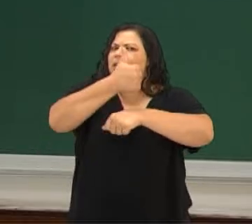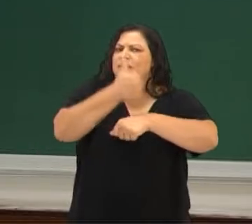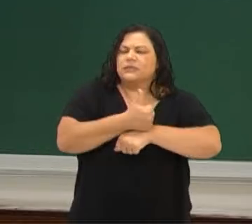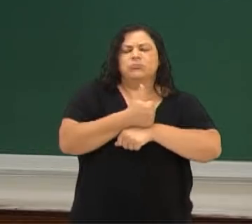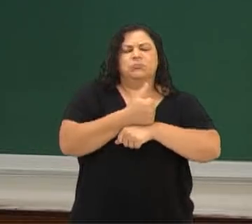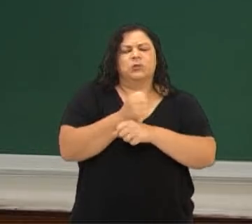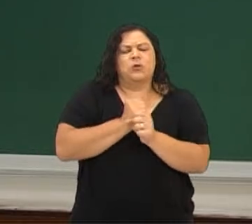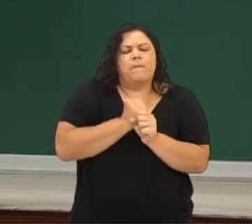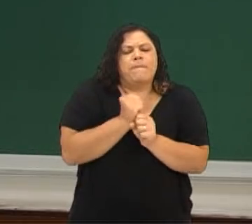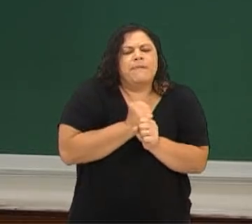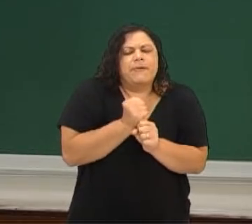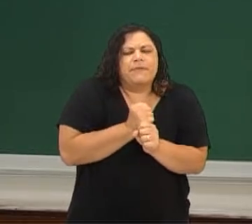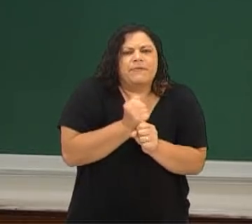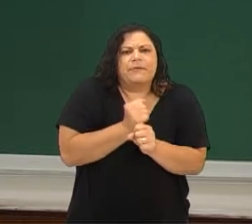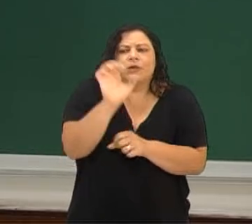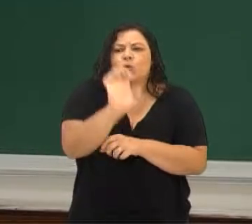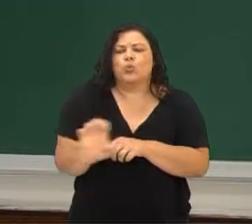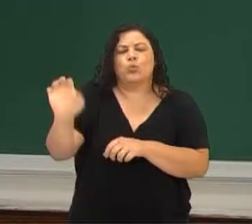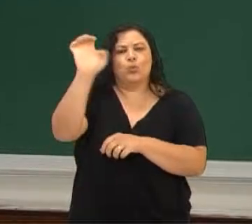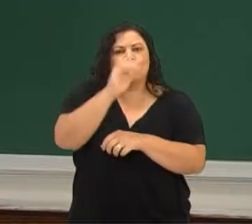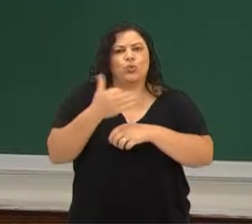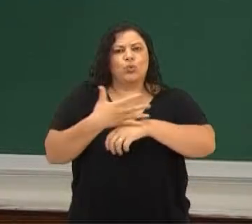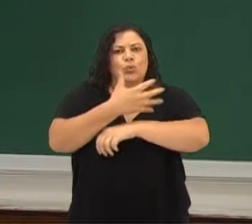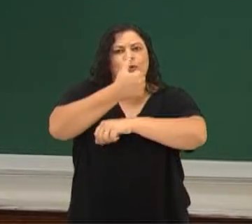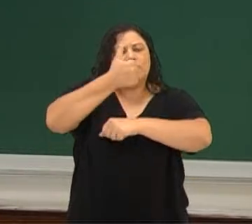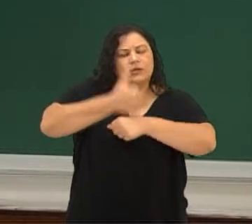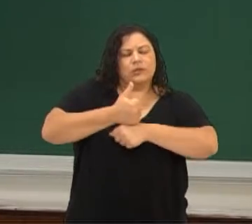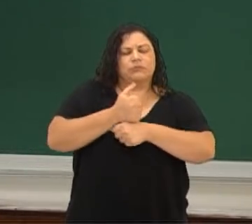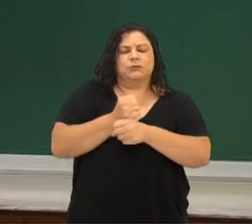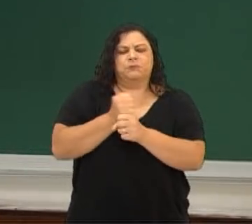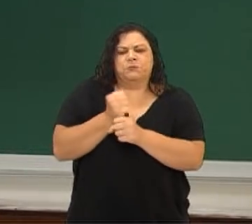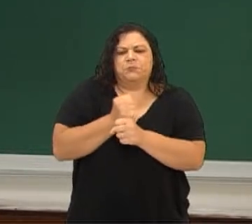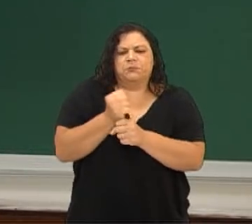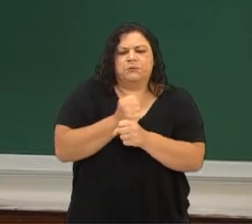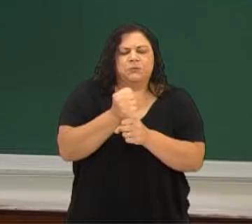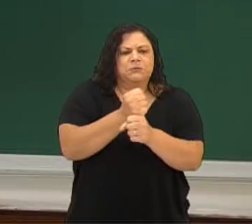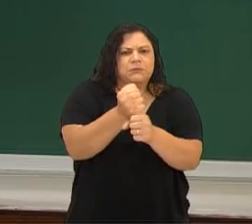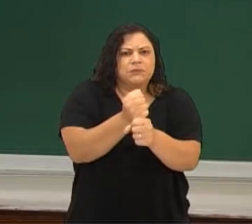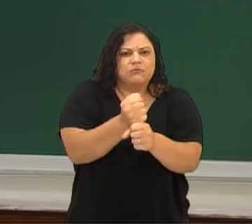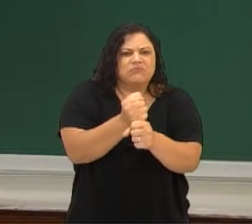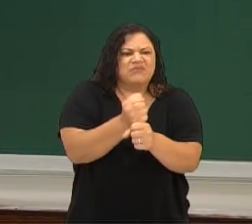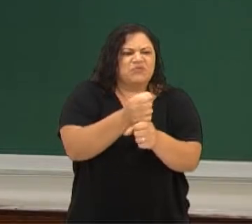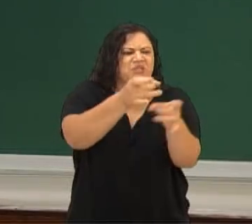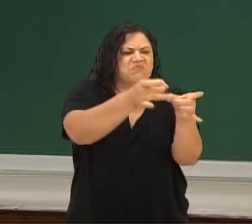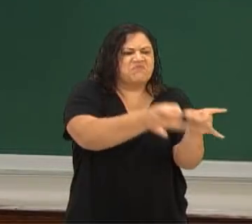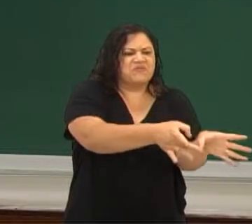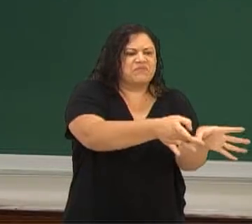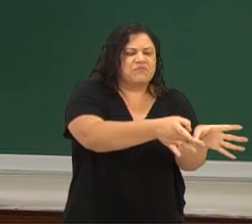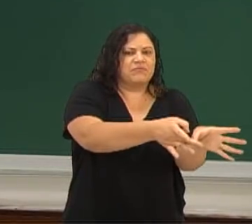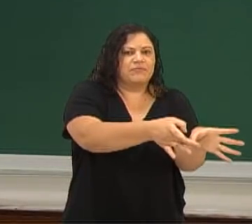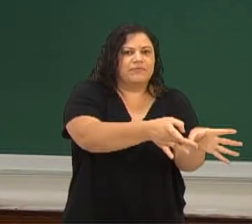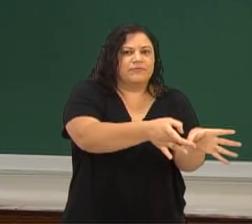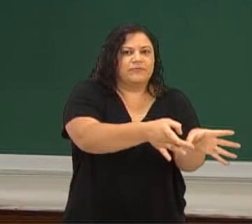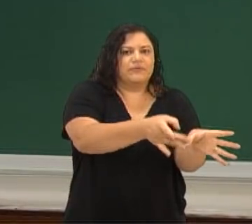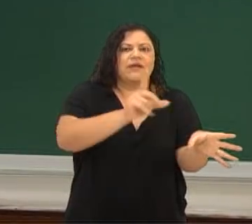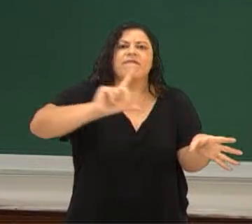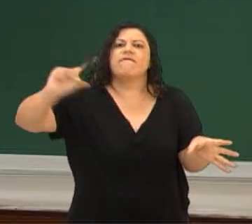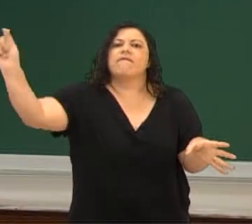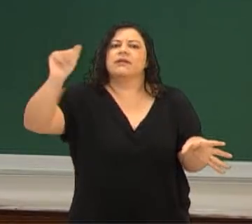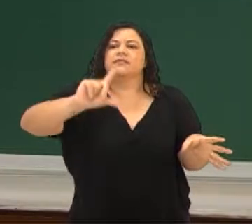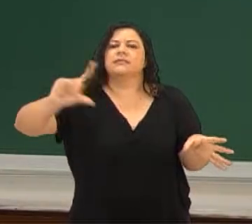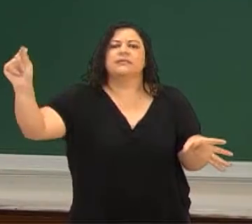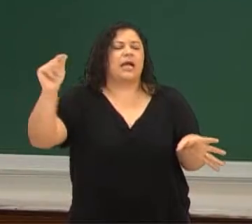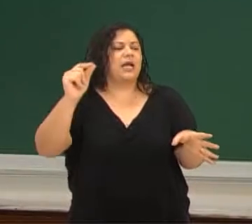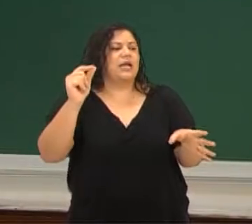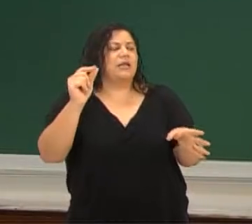europeus, que de repente perdem o interesse na região, descolonizam, mas não oferecem